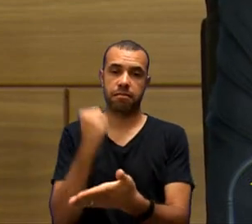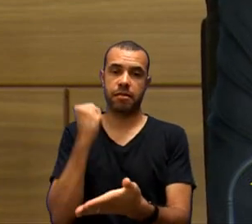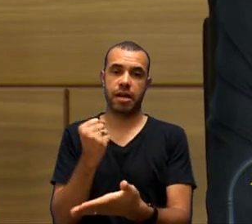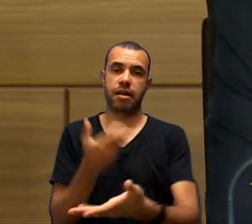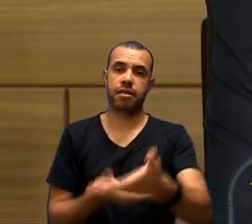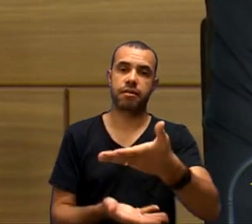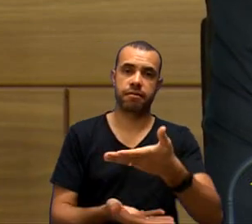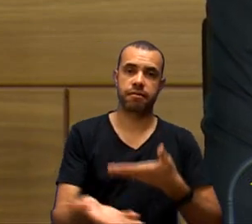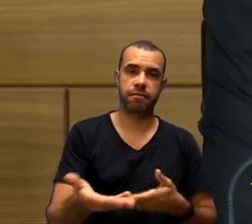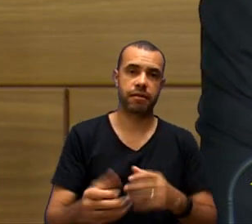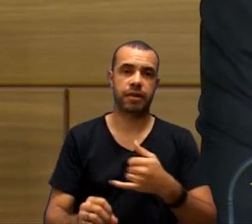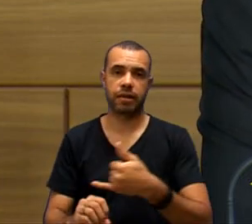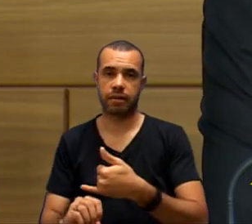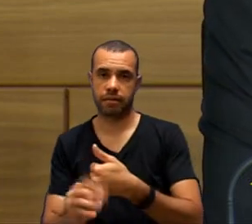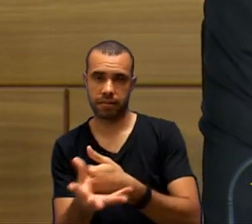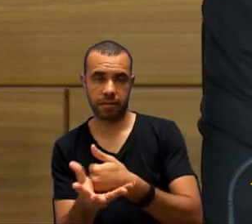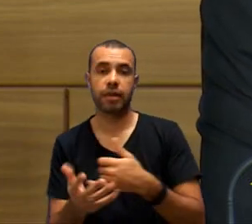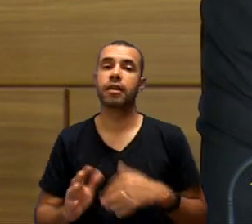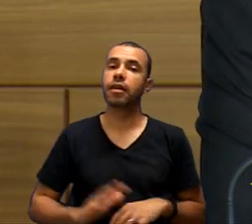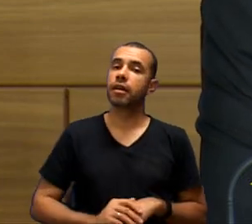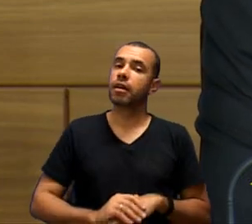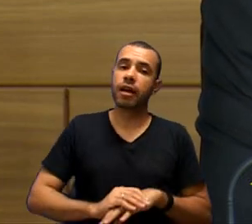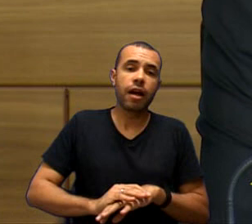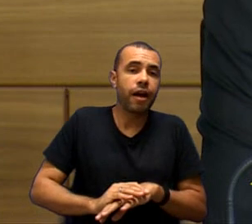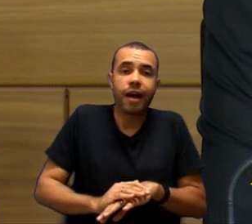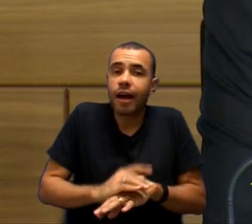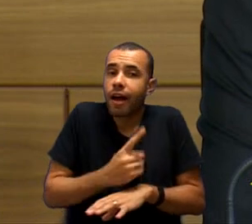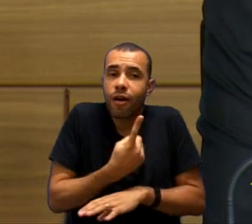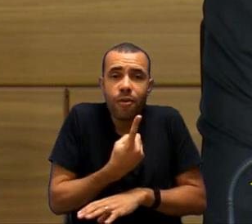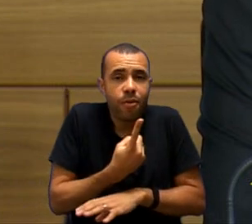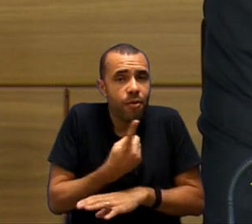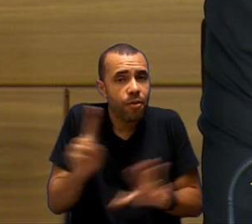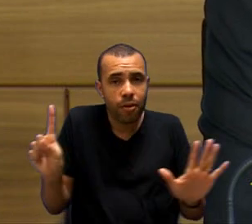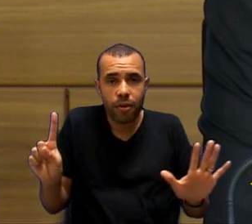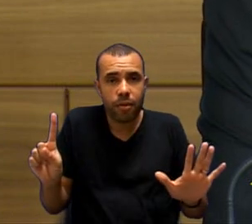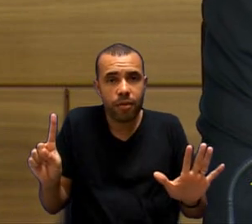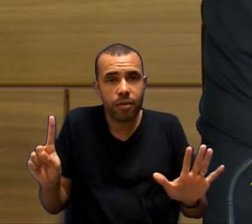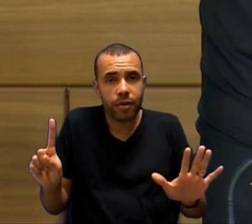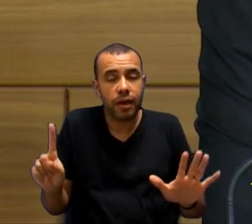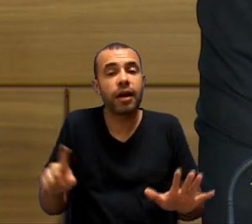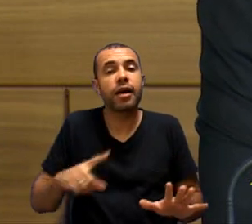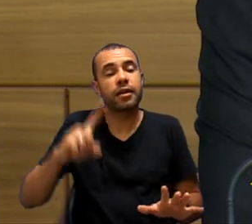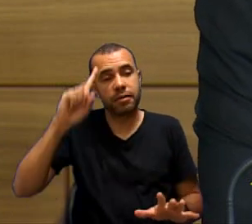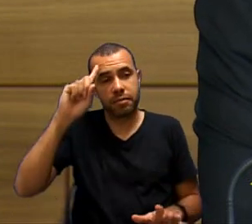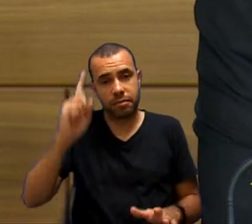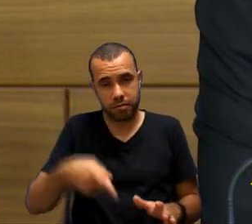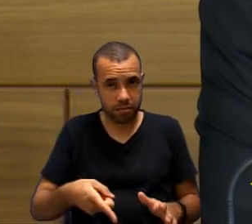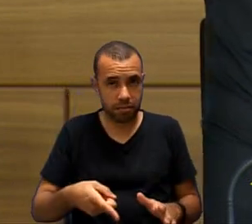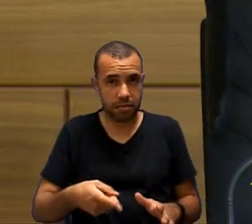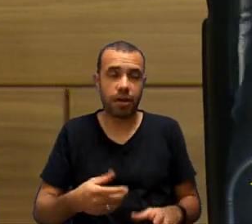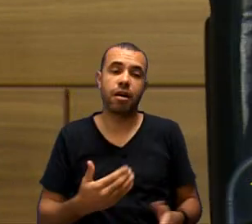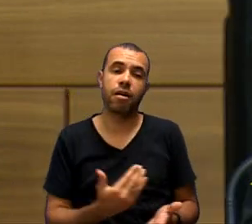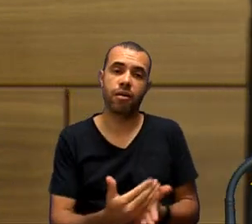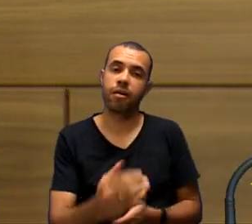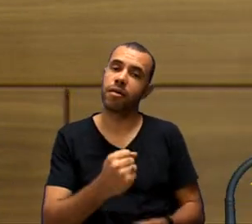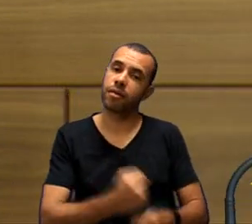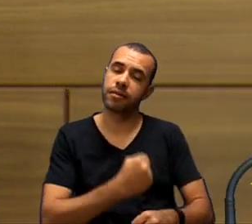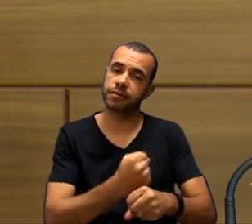ambiental. É a única pendência. Aí é ordem de serviço e começa a obra. Nas outras